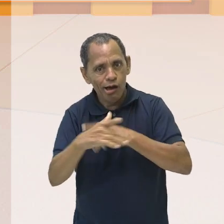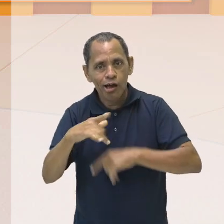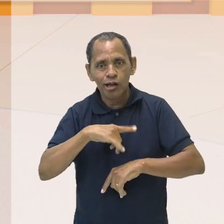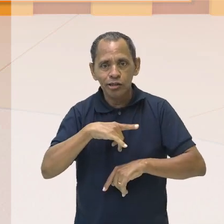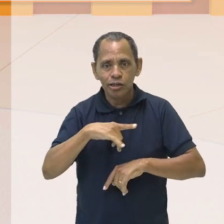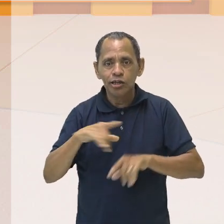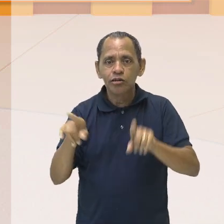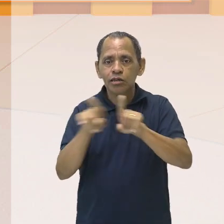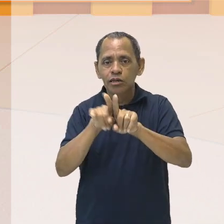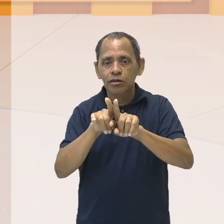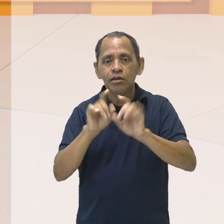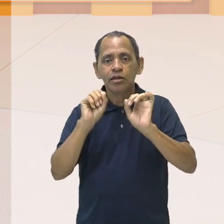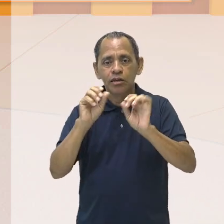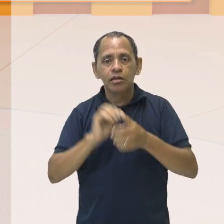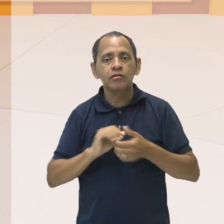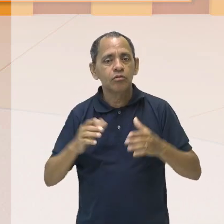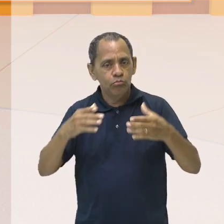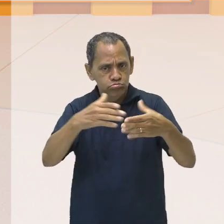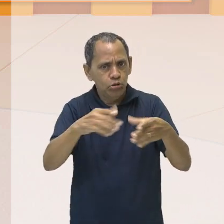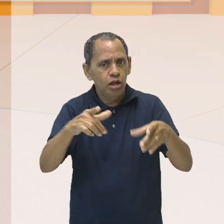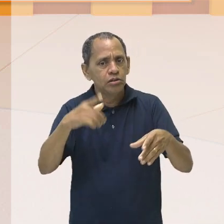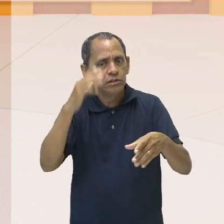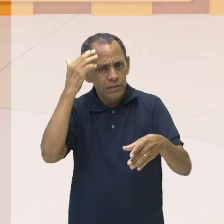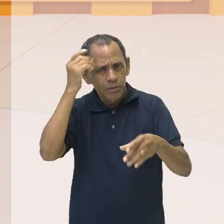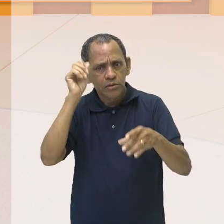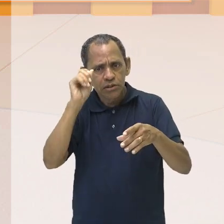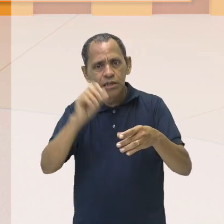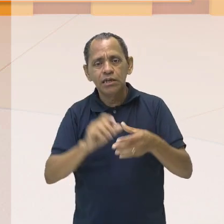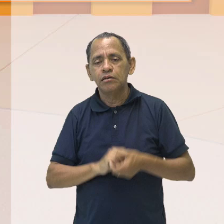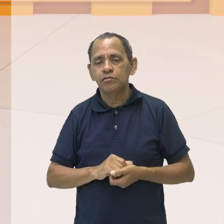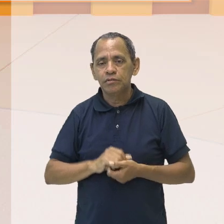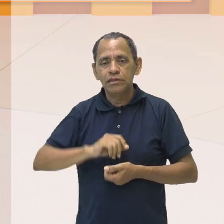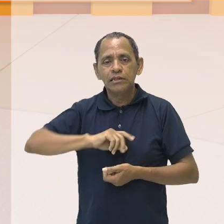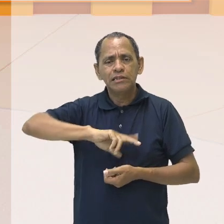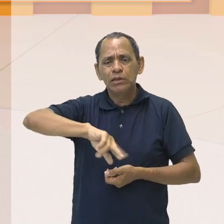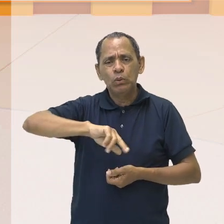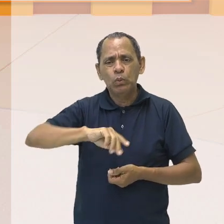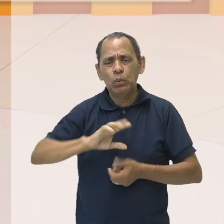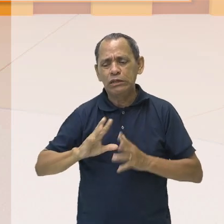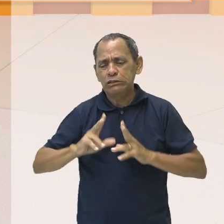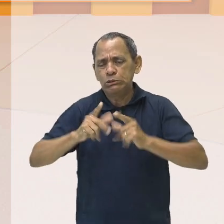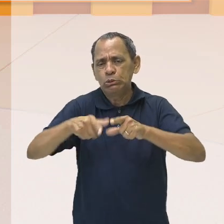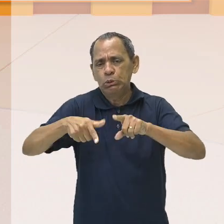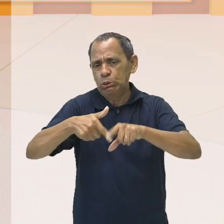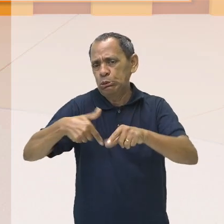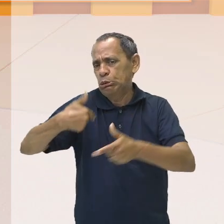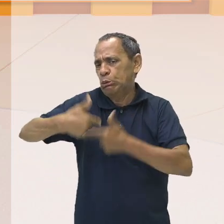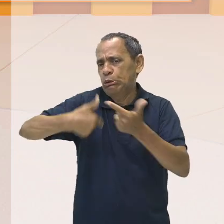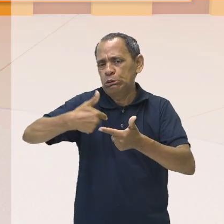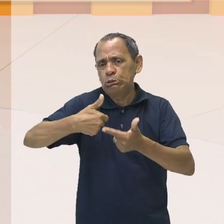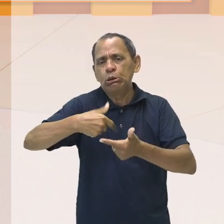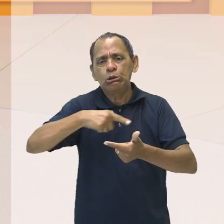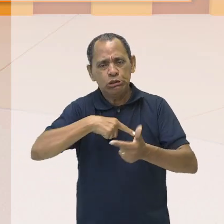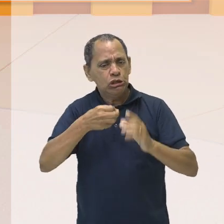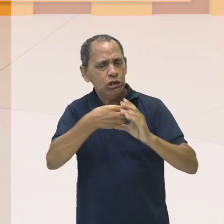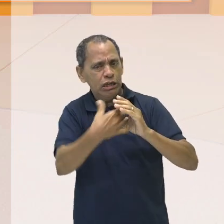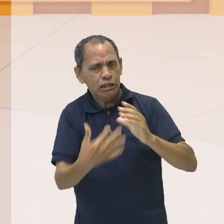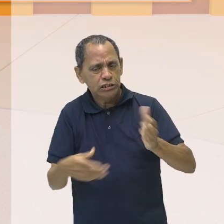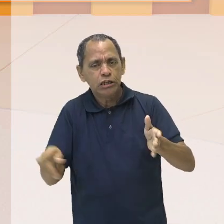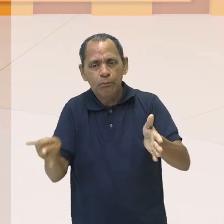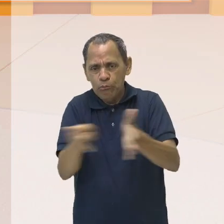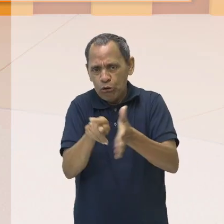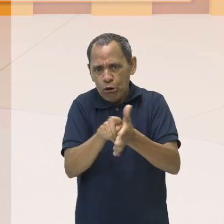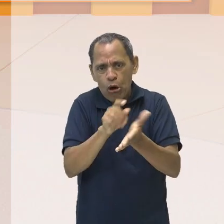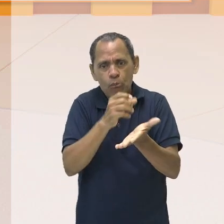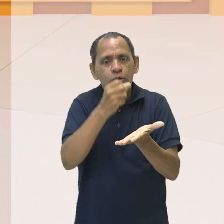nossa comunidade, a gente sabe que nem todo trabalhador ele é caracterizado aqui como um trabalhador